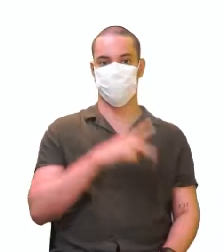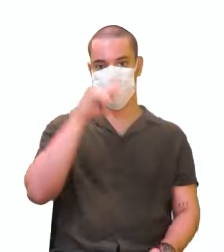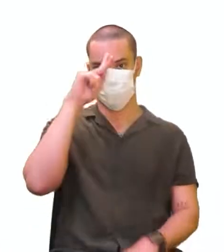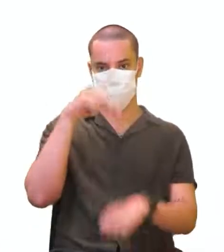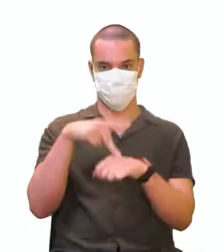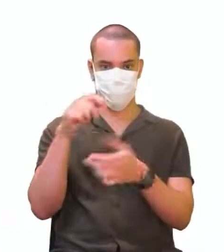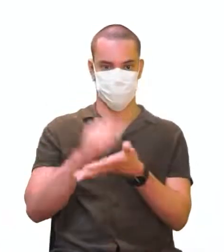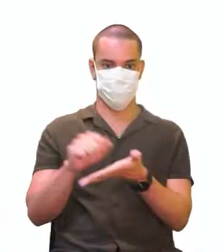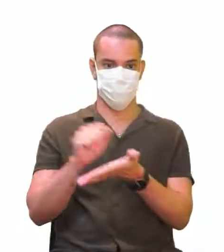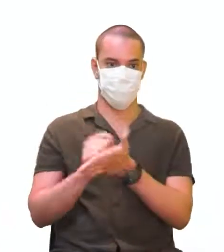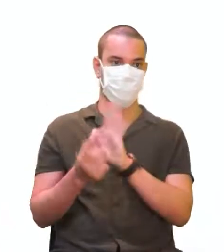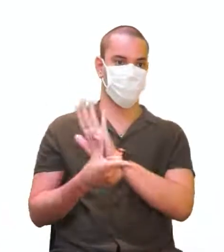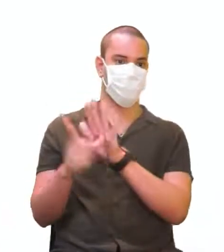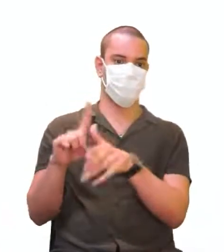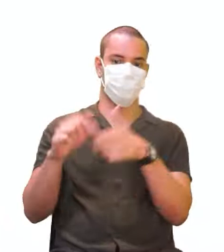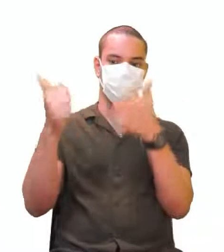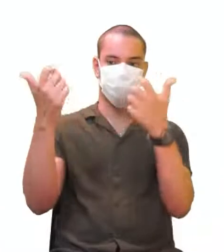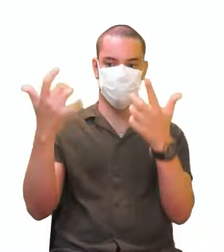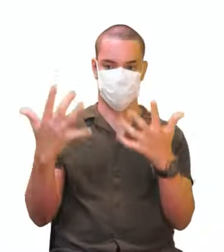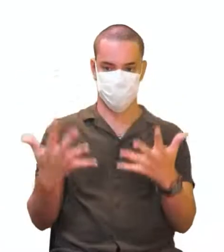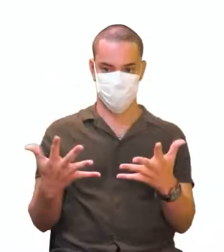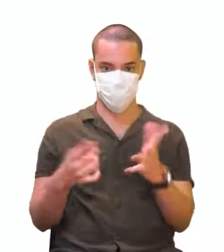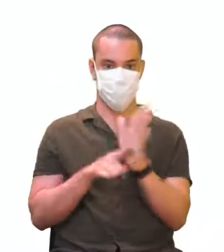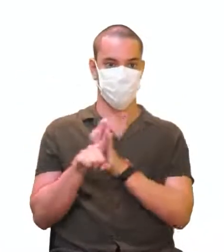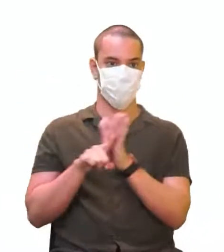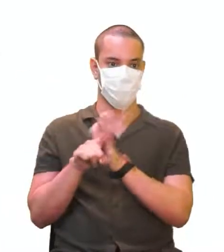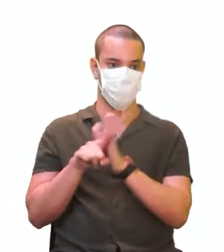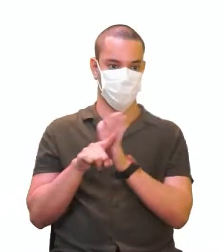que foi o rapaz lá, o pesquisador que